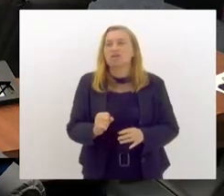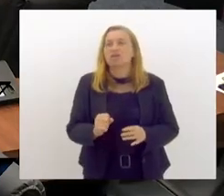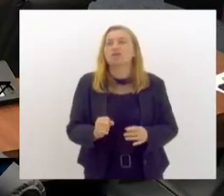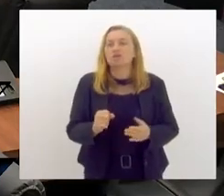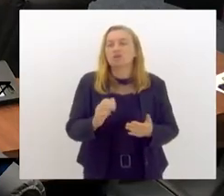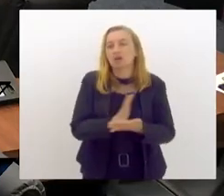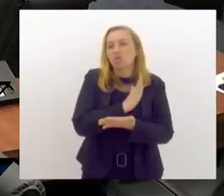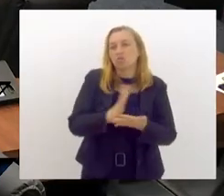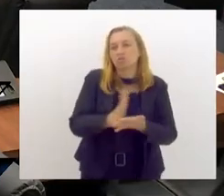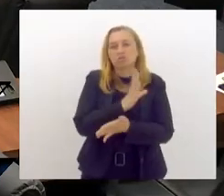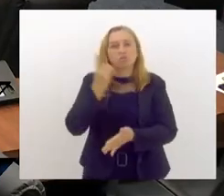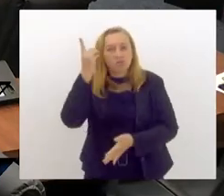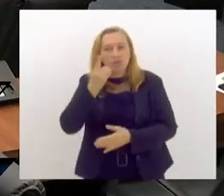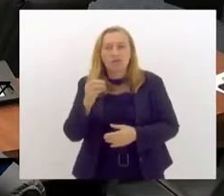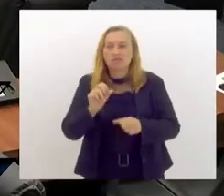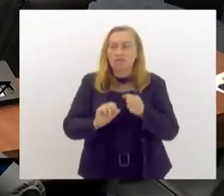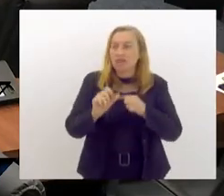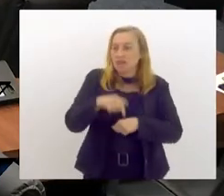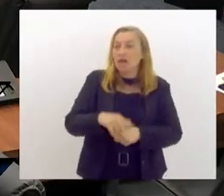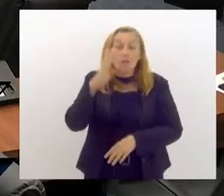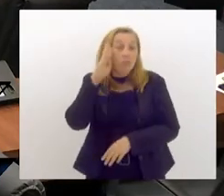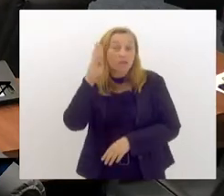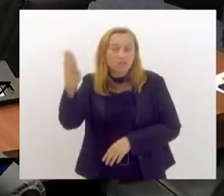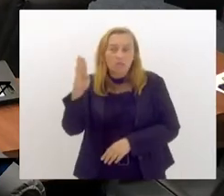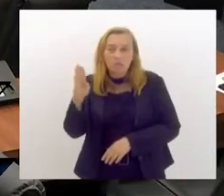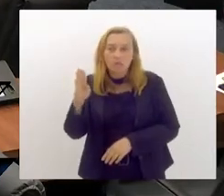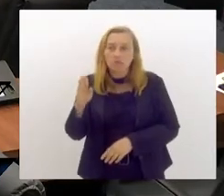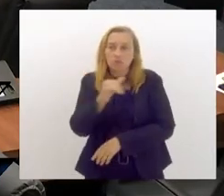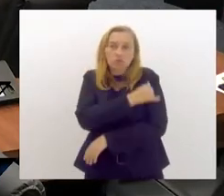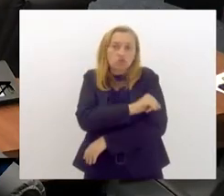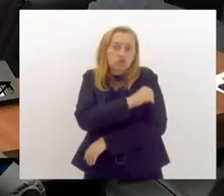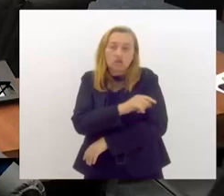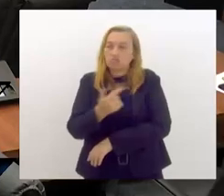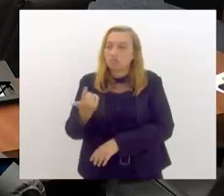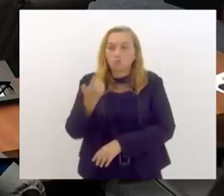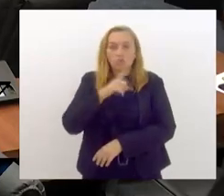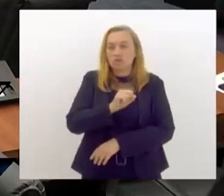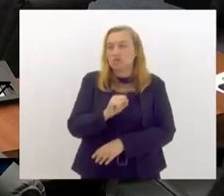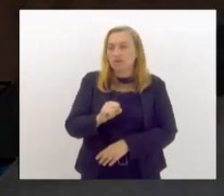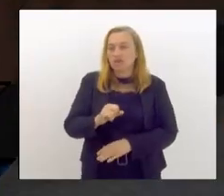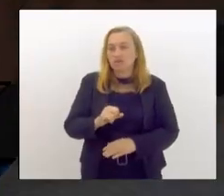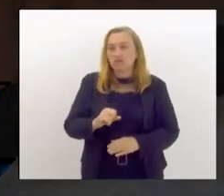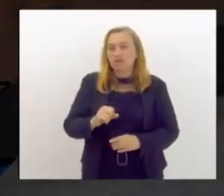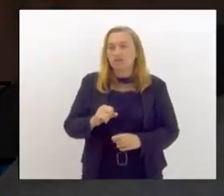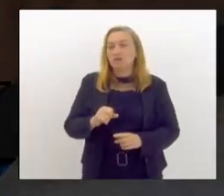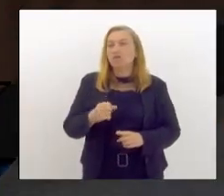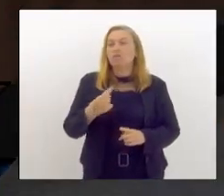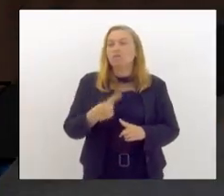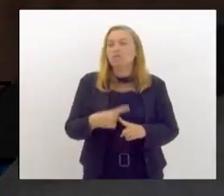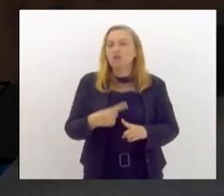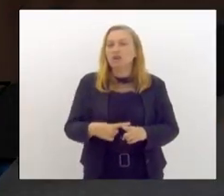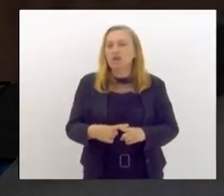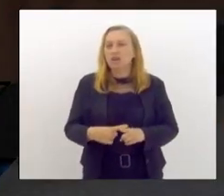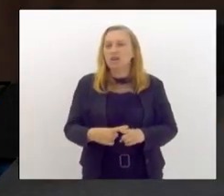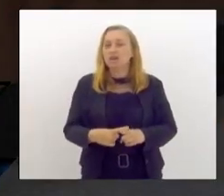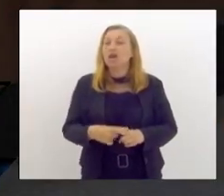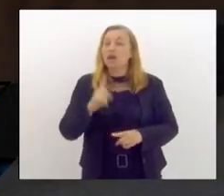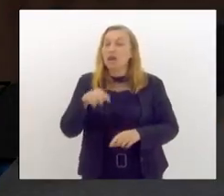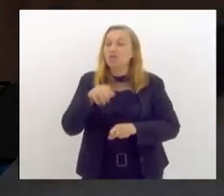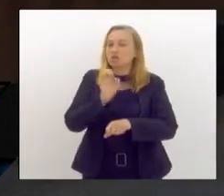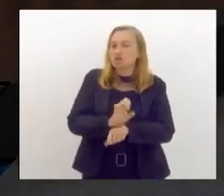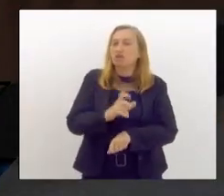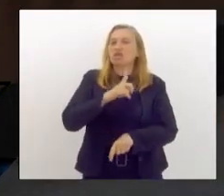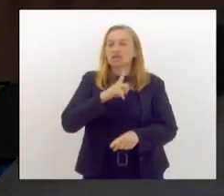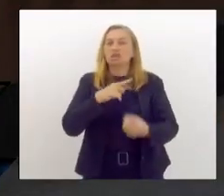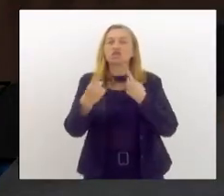querendo estabelecer aqui. Principalmente não ganha o Rio de Janeiro. Não ganha o Rio de Janeiro porque é um Estado que tem